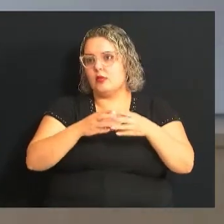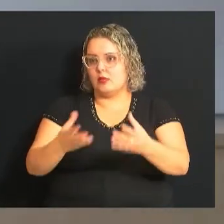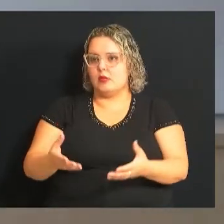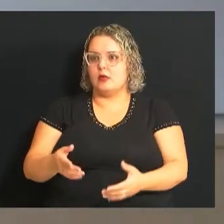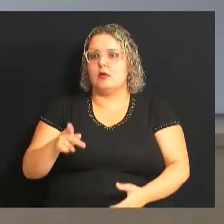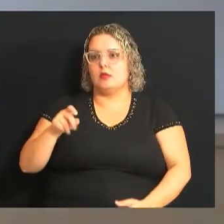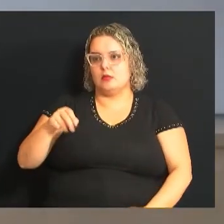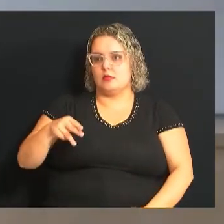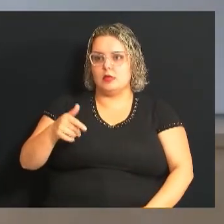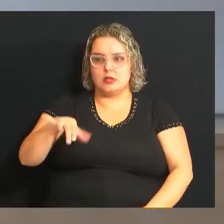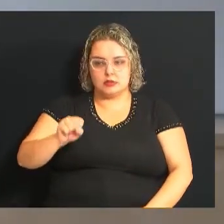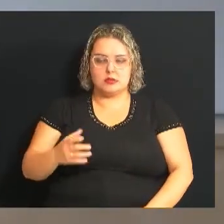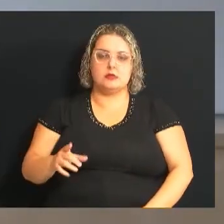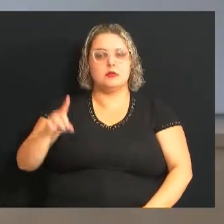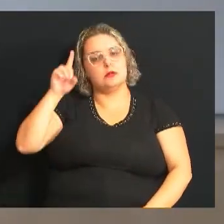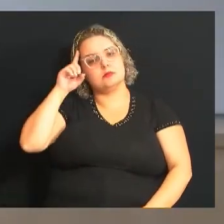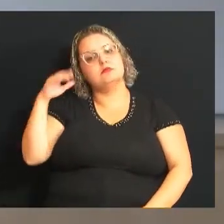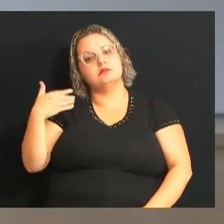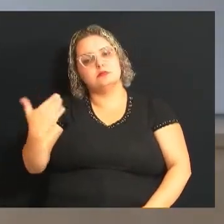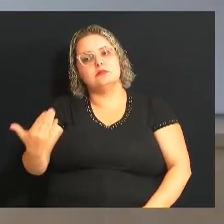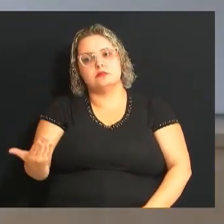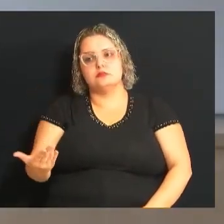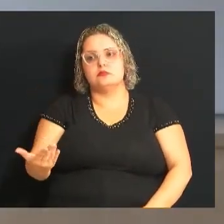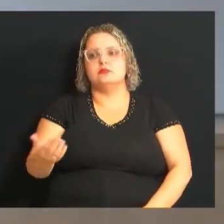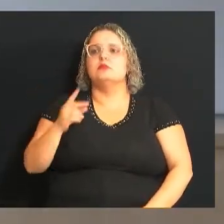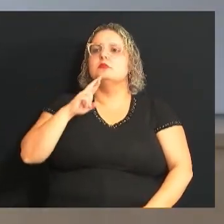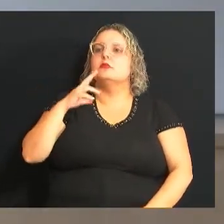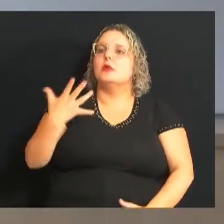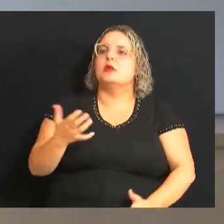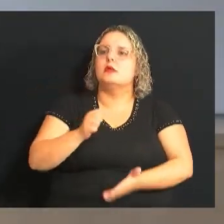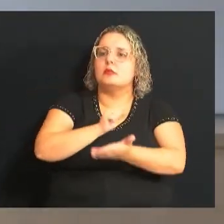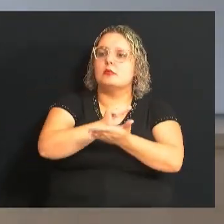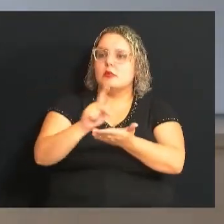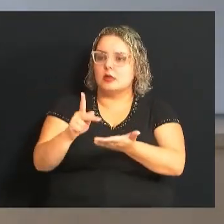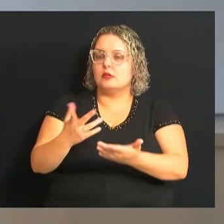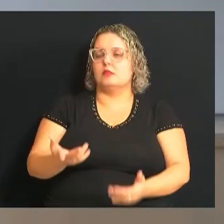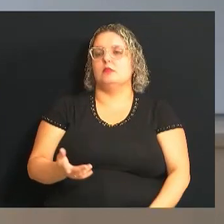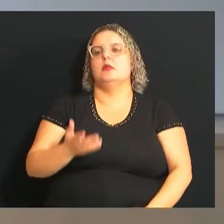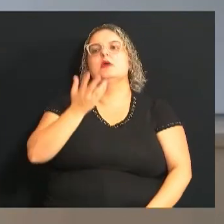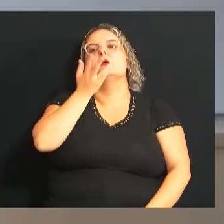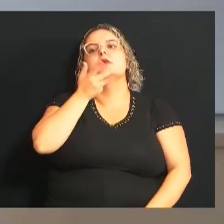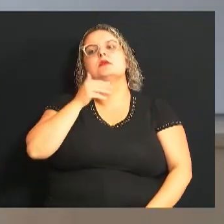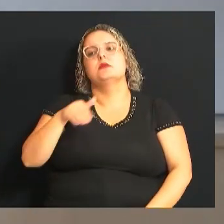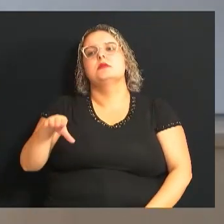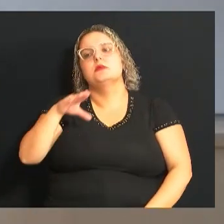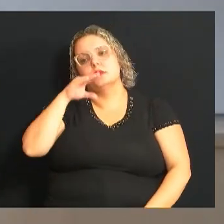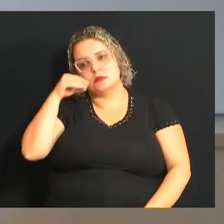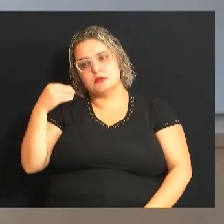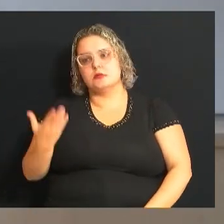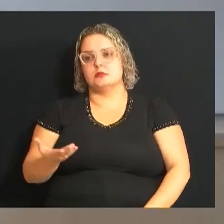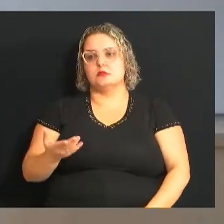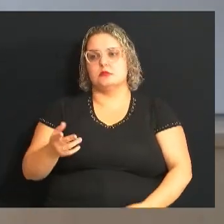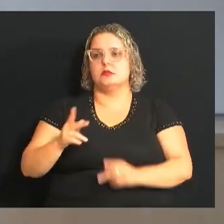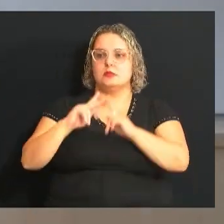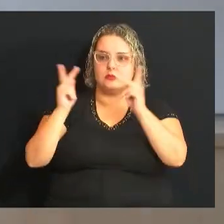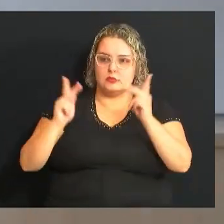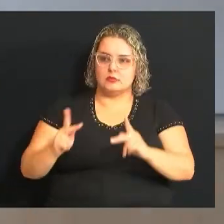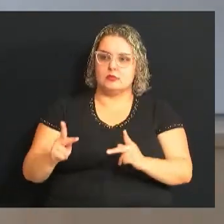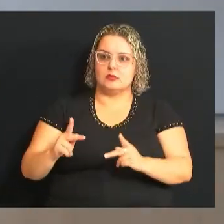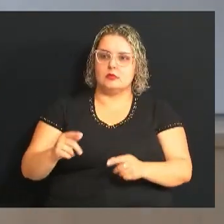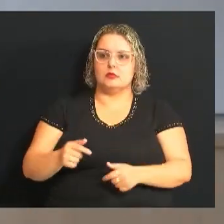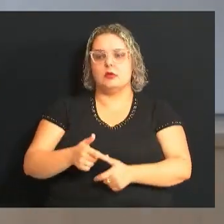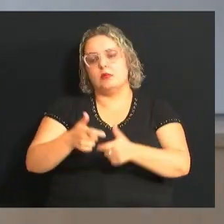etc. E no dia a dia, você resolve pelo aplicativo para que as crianças e os adolescentes fiquem em paz. Esse é o meu maior